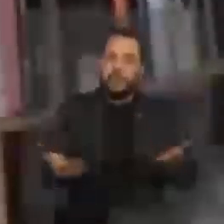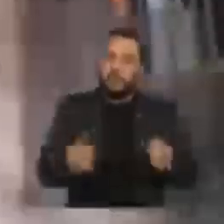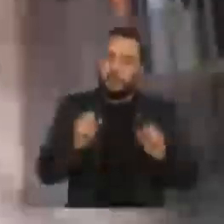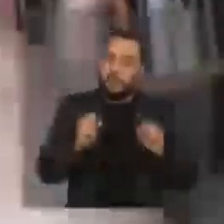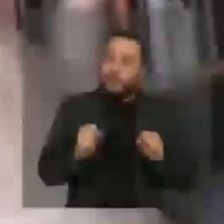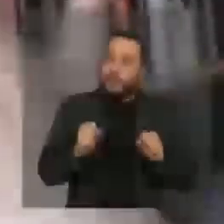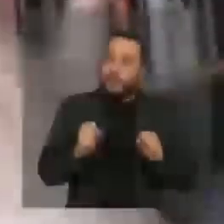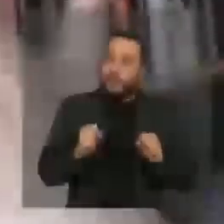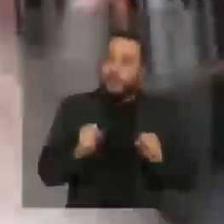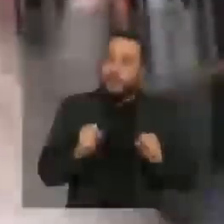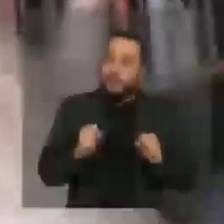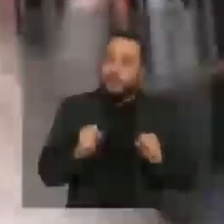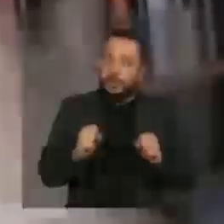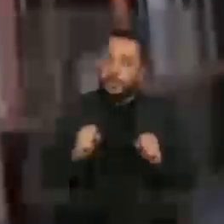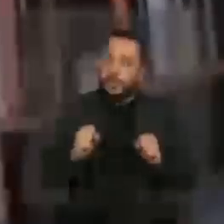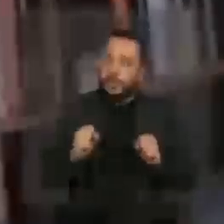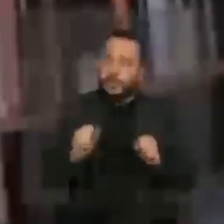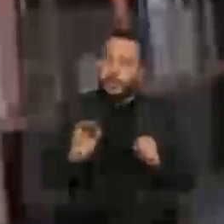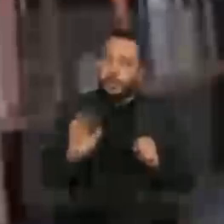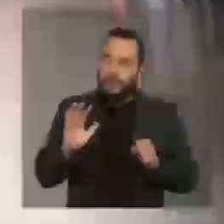até alegar que